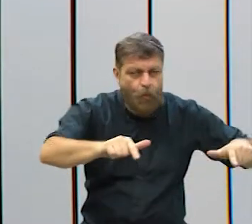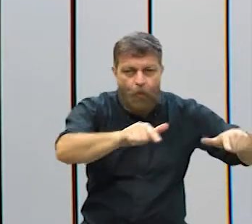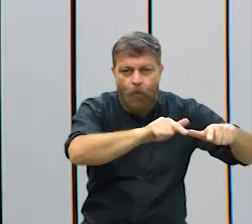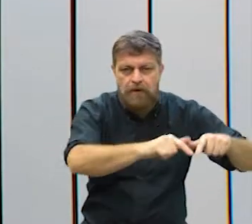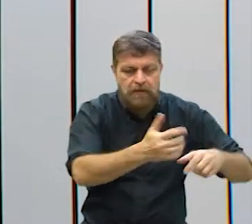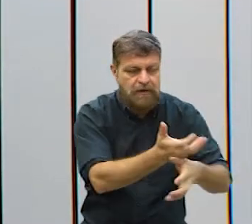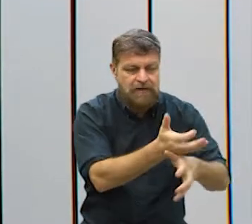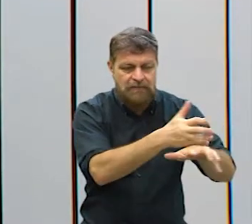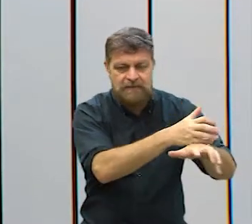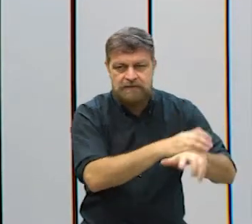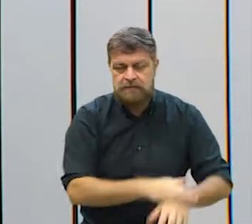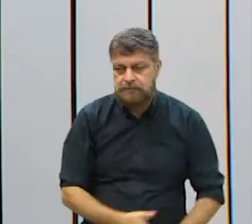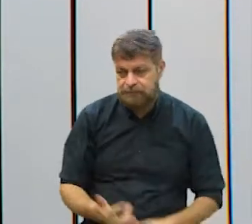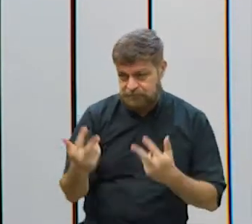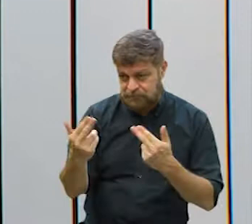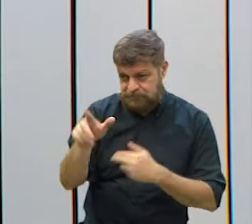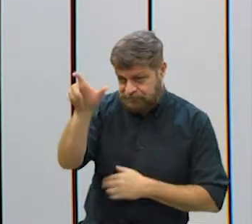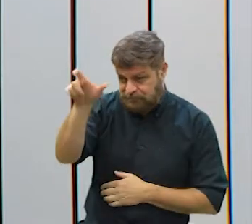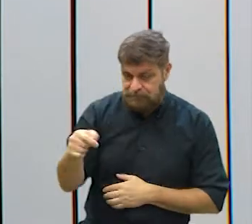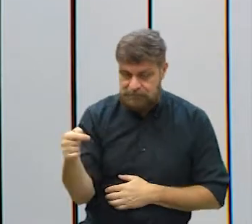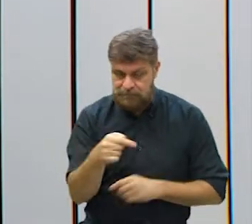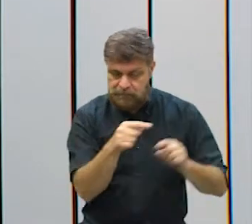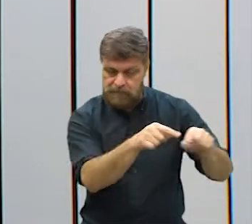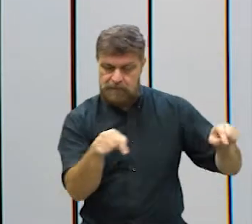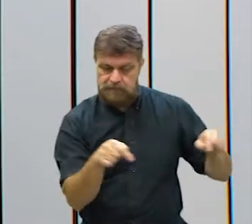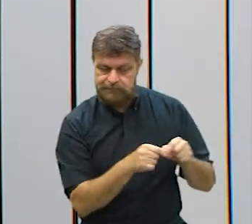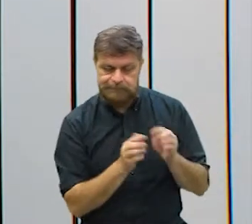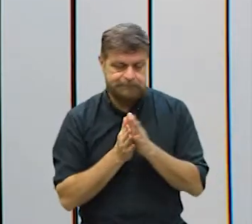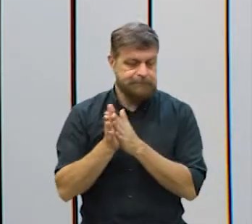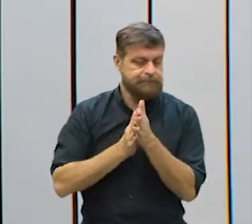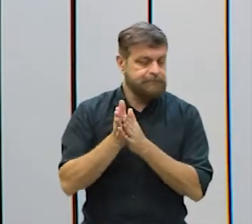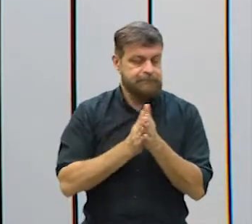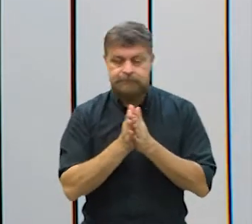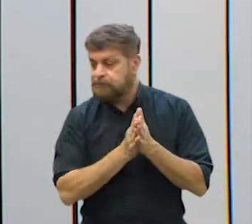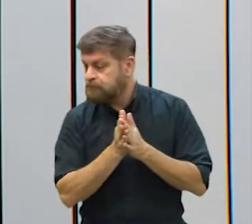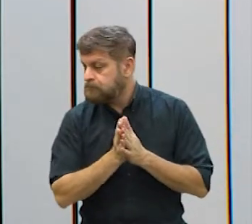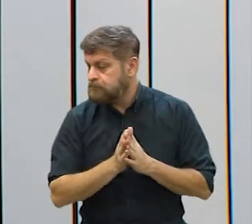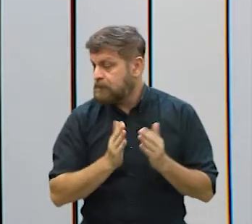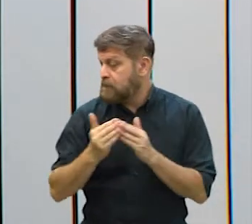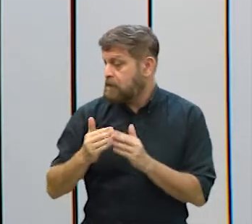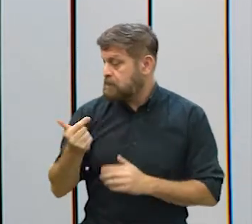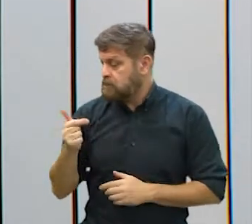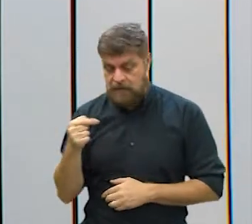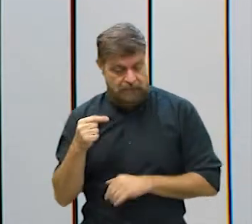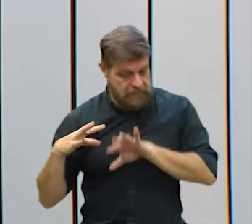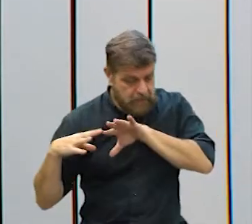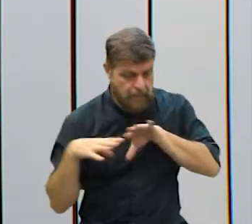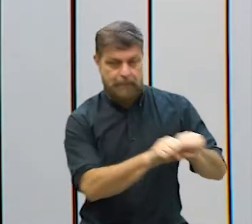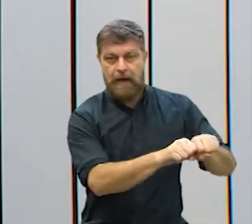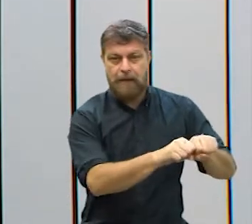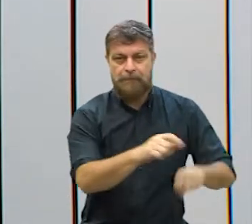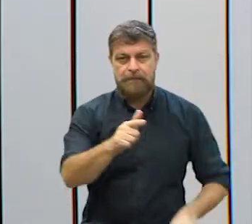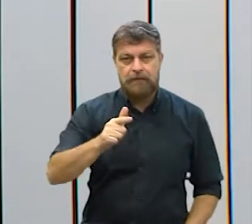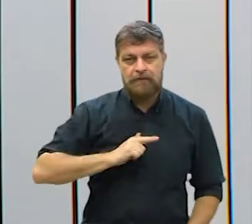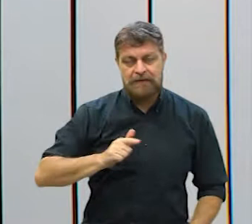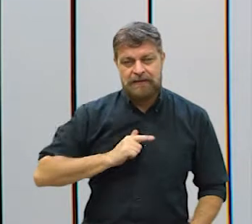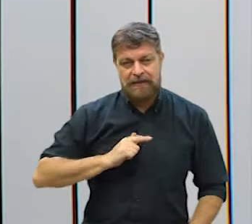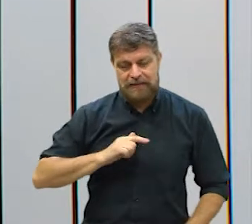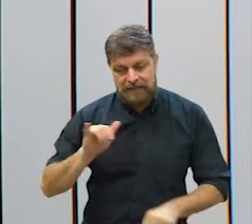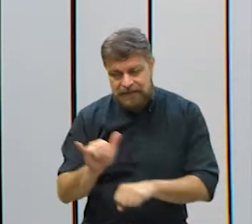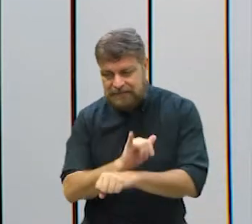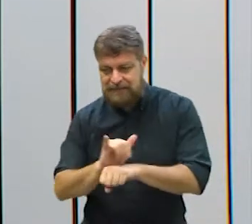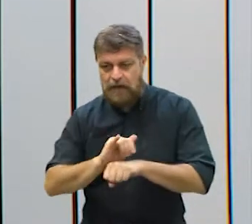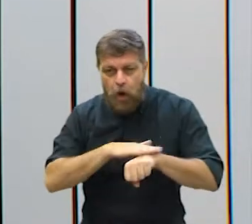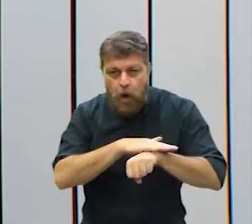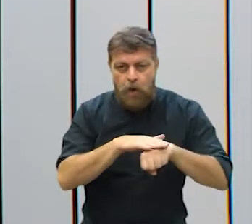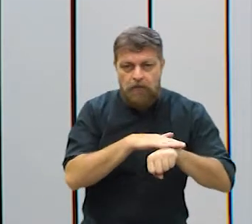vazio urbano. O vazio urbano, como o secretário aqui sabe, é um prato cheio para aqueles que precisam de moradia. Então tem que ter esse